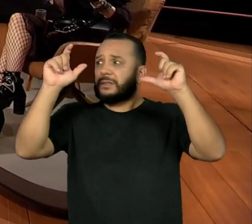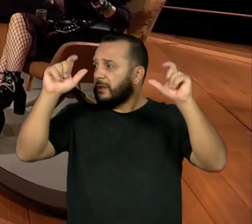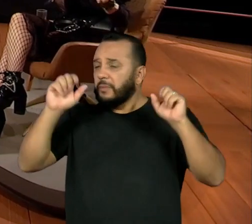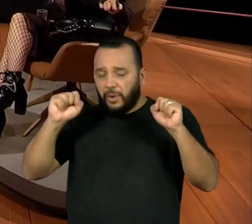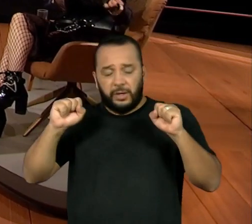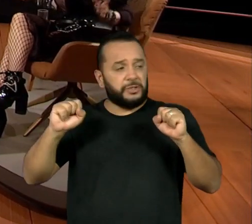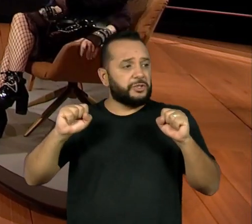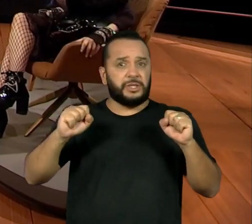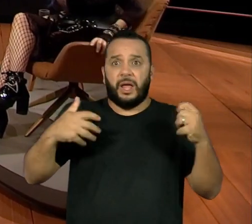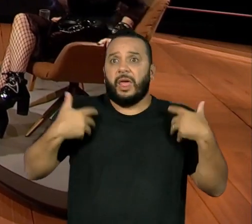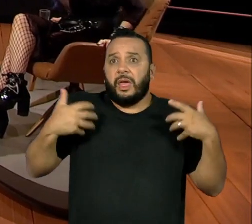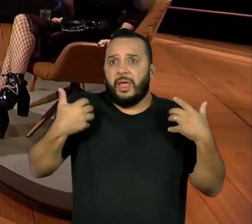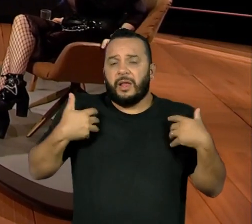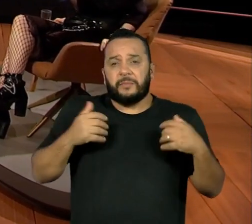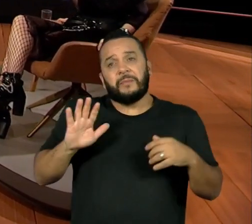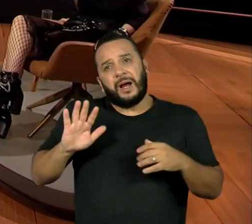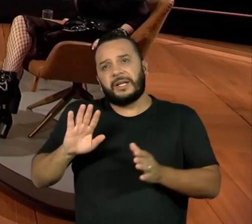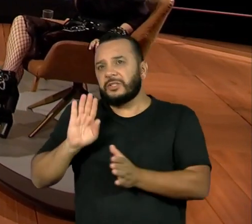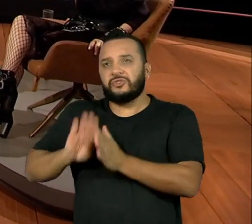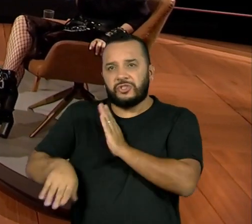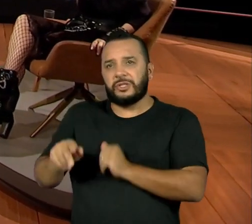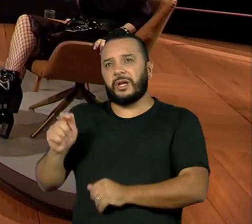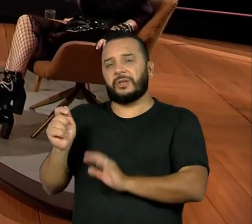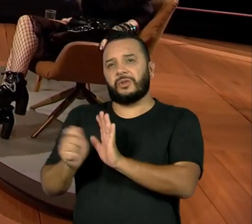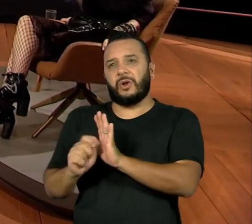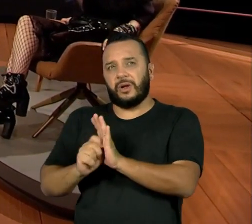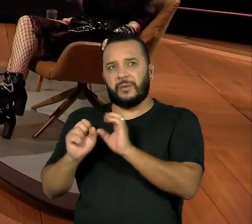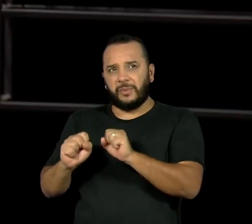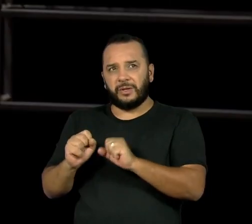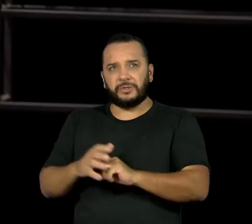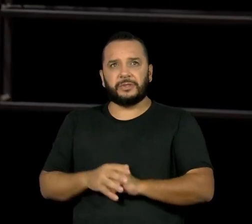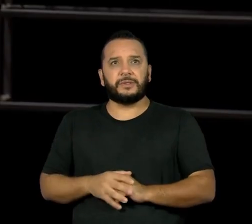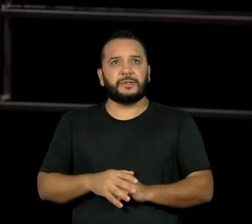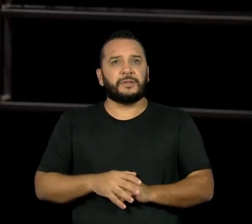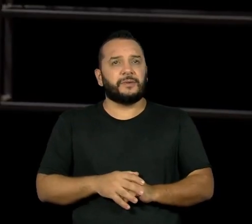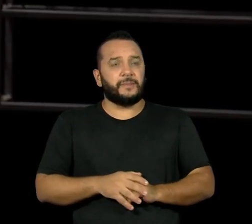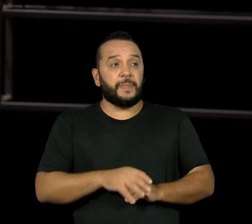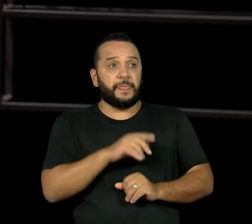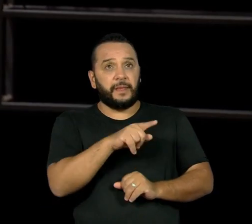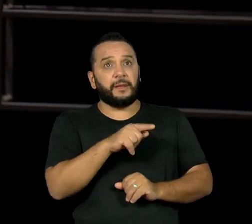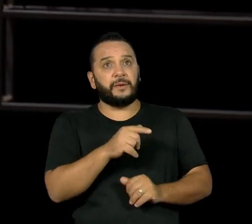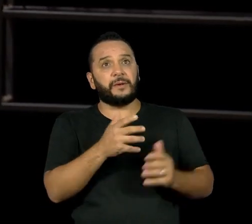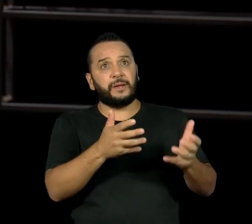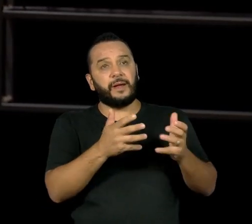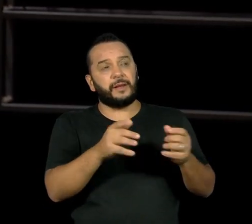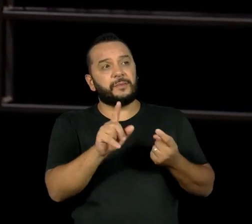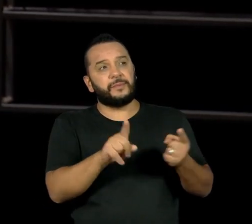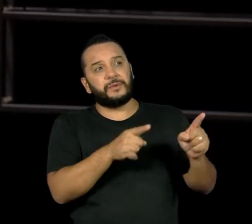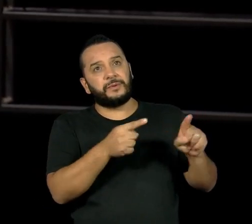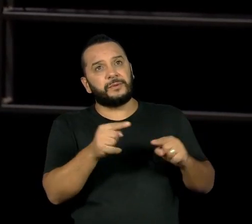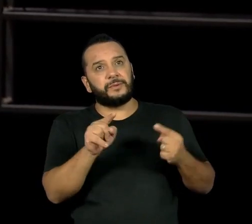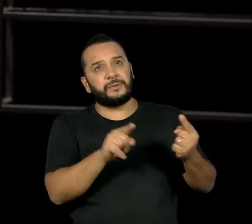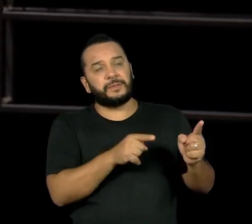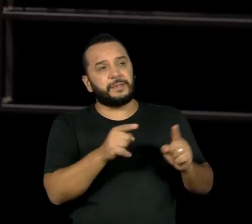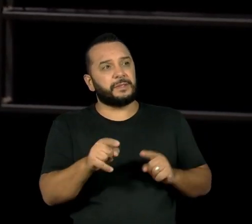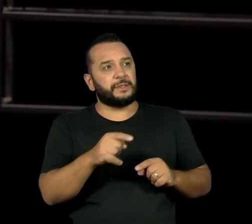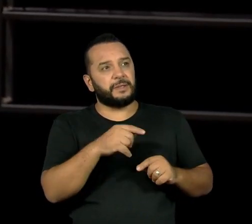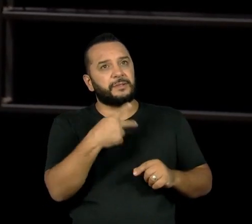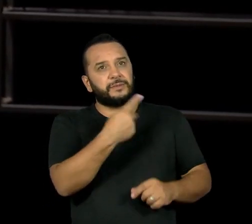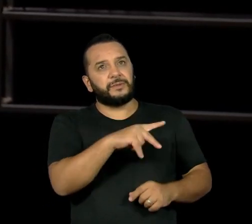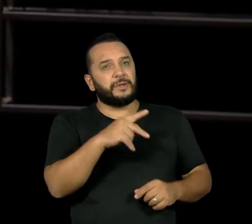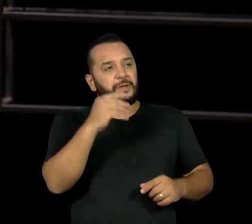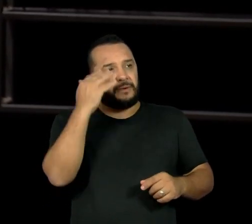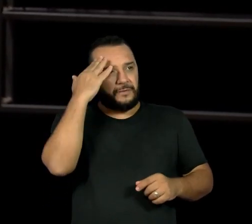Agora, Perfeito. Eu sei que vão brigar comigo lá em cima, mas a gente fica com muita vontade também de ouvir um trechinho de algum grande sucesso seu.